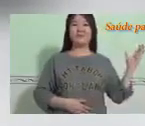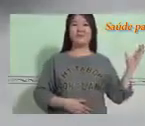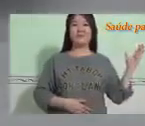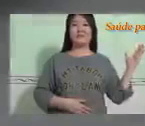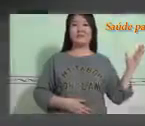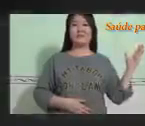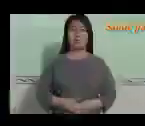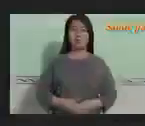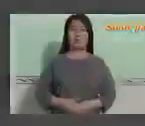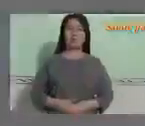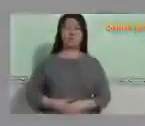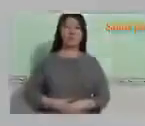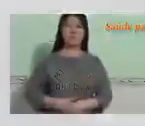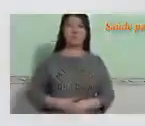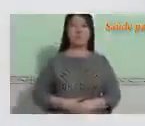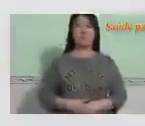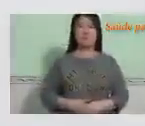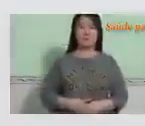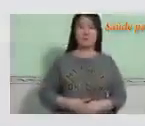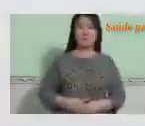o seu crescimento.